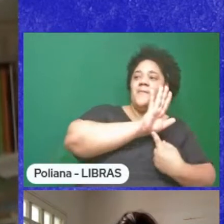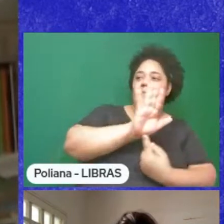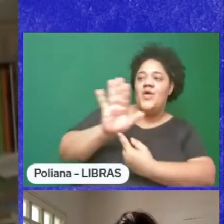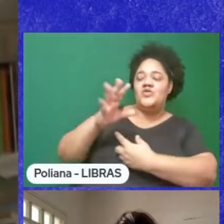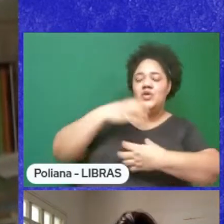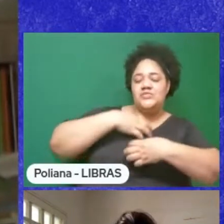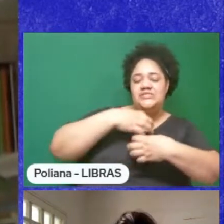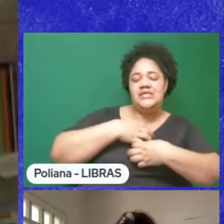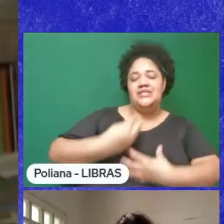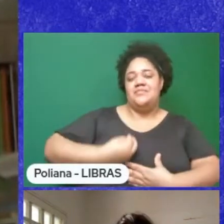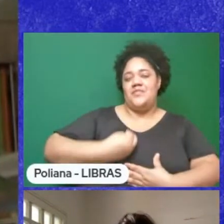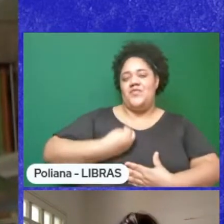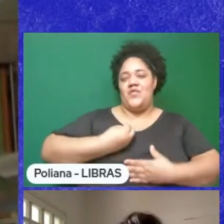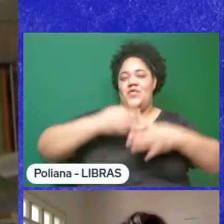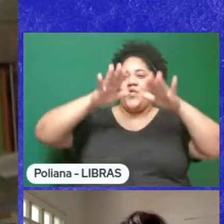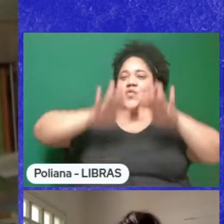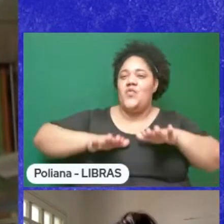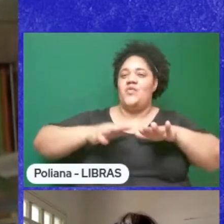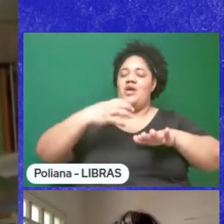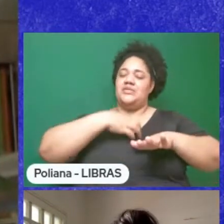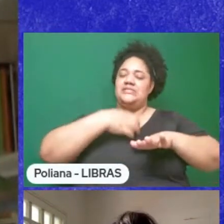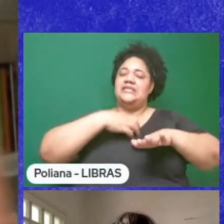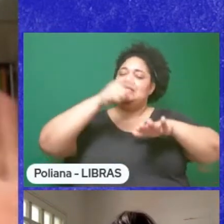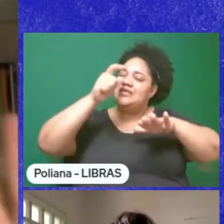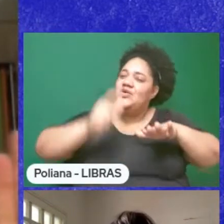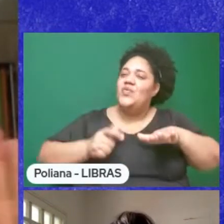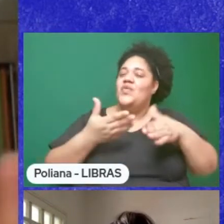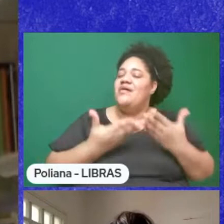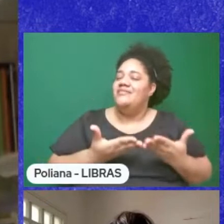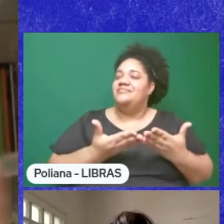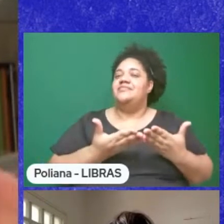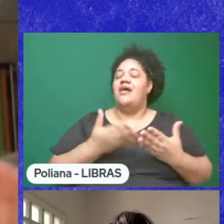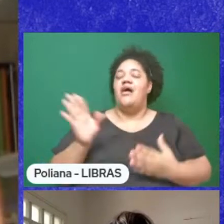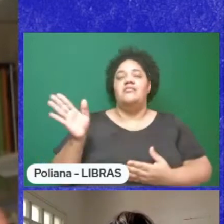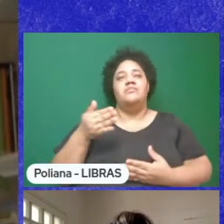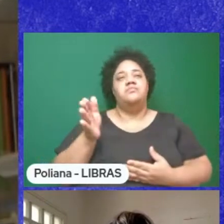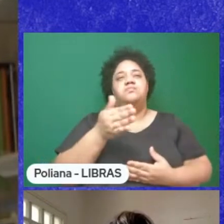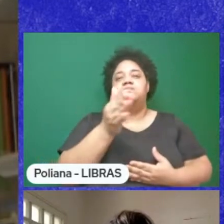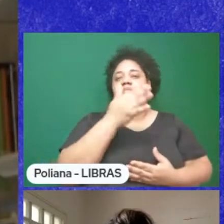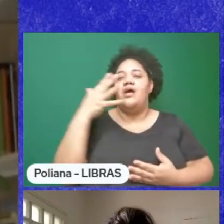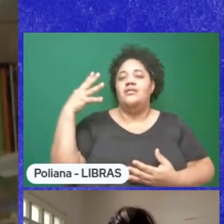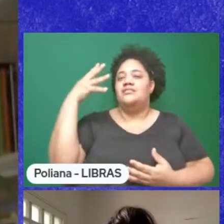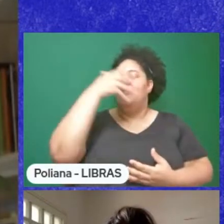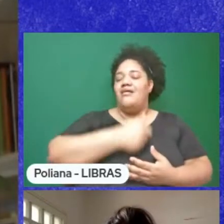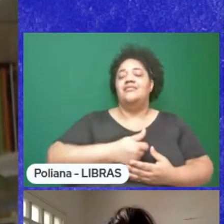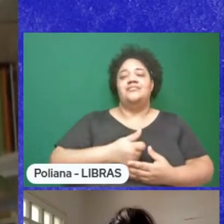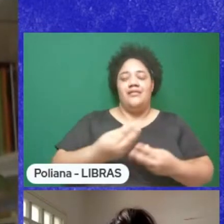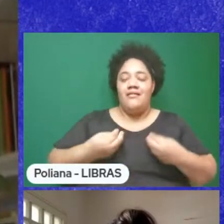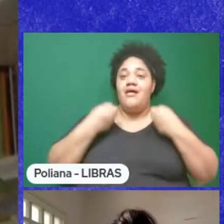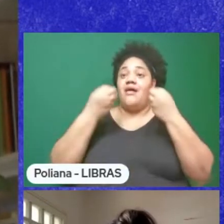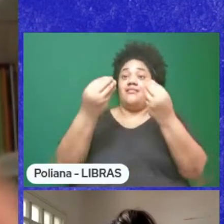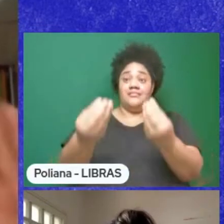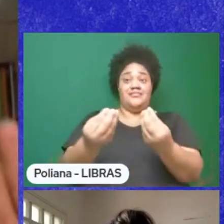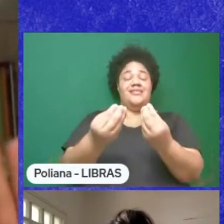estar naquele lugar e o que você sentiu daquele lugar. Então, tem aquela baleia que é lindo, aquilo que realmente dá a chega,